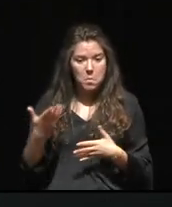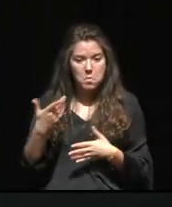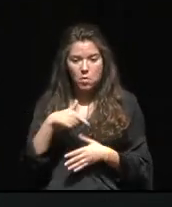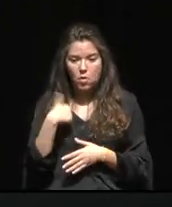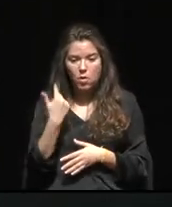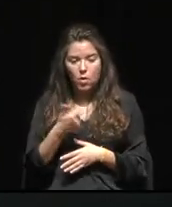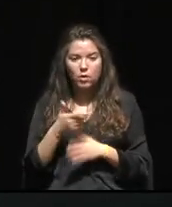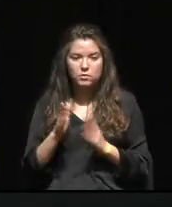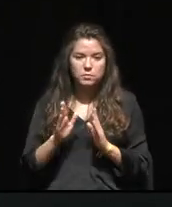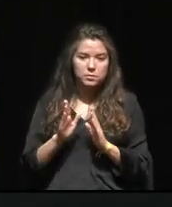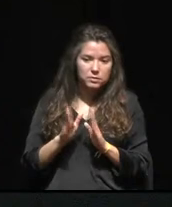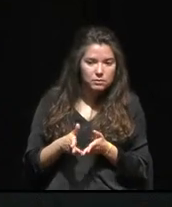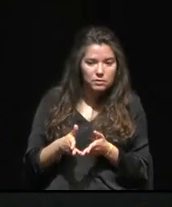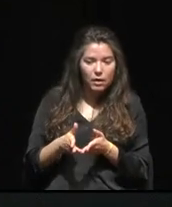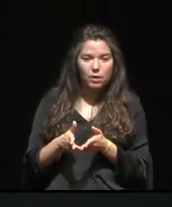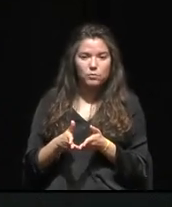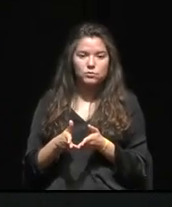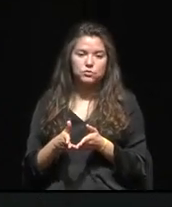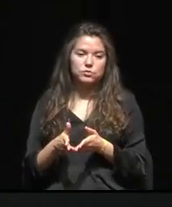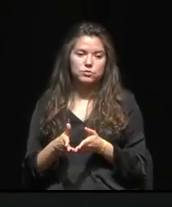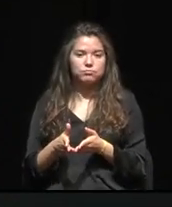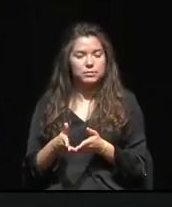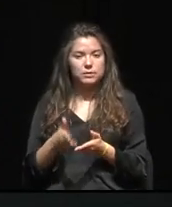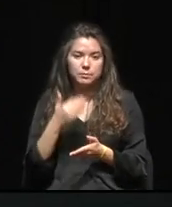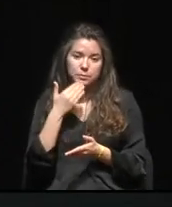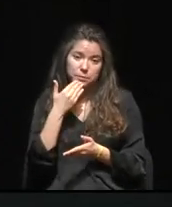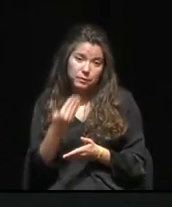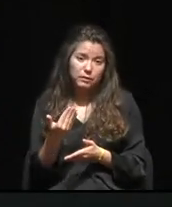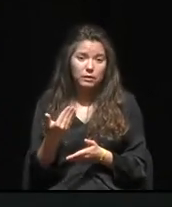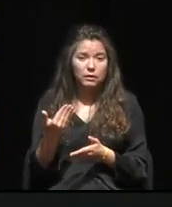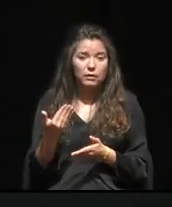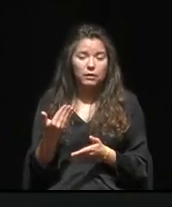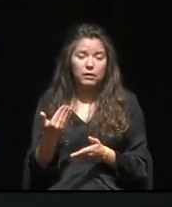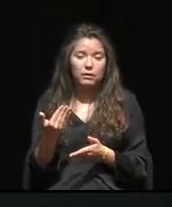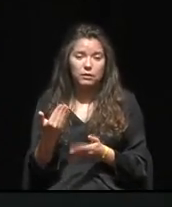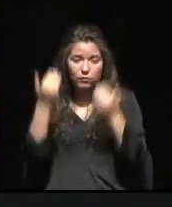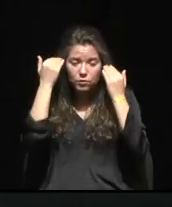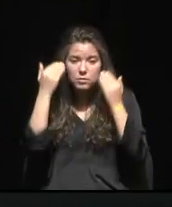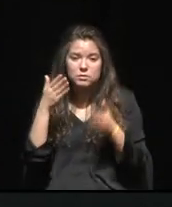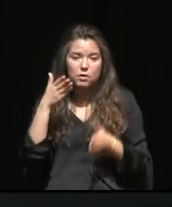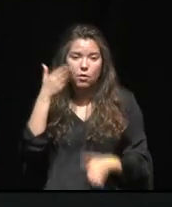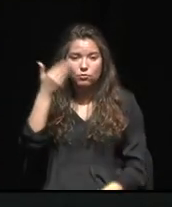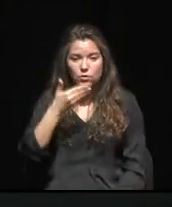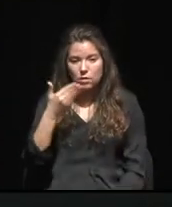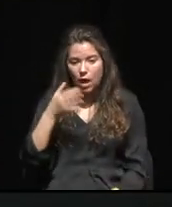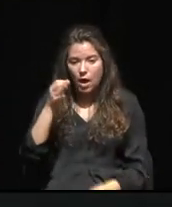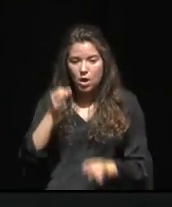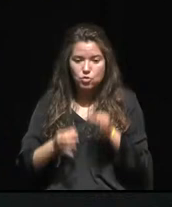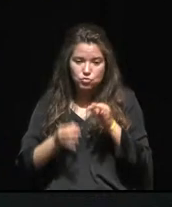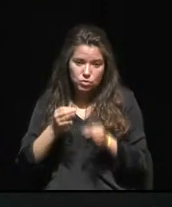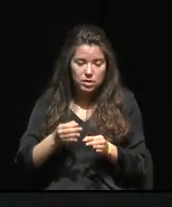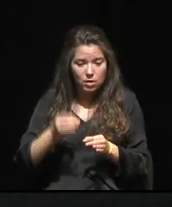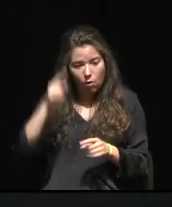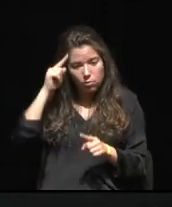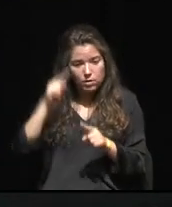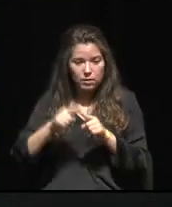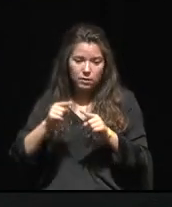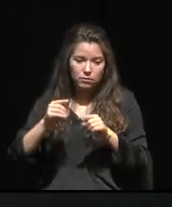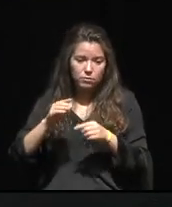que desencadear os mecanismos jurídicos que permitam ultrapassar essa situação mas é isso que está